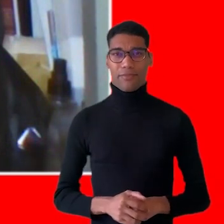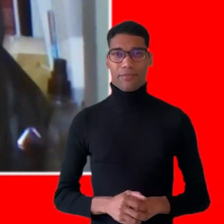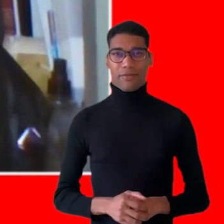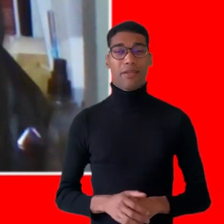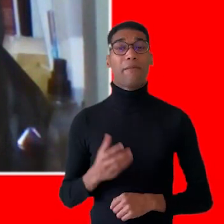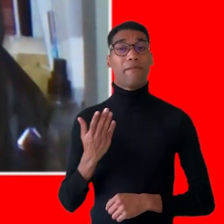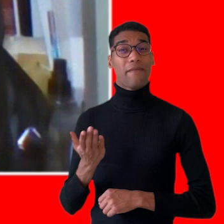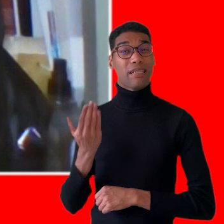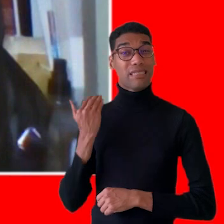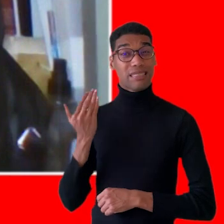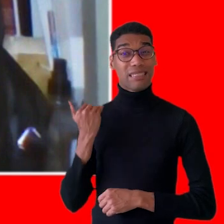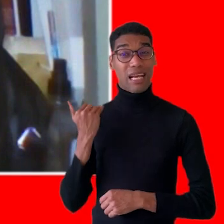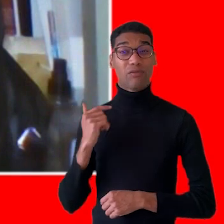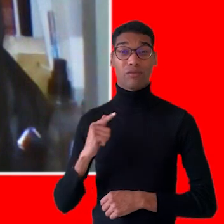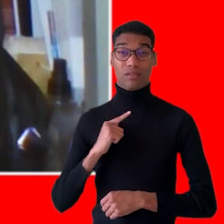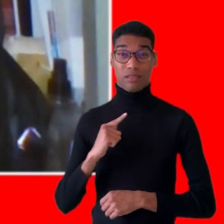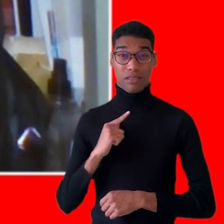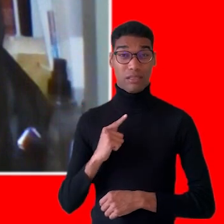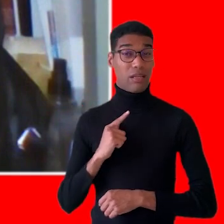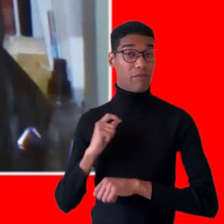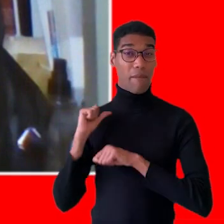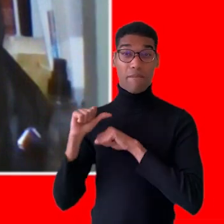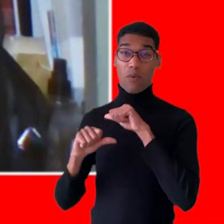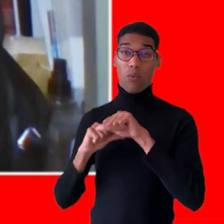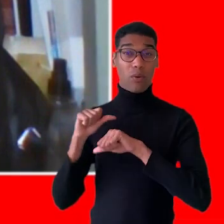houve muita mudança entre